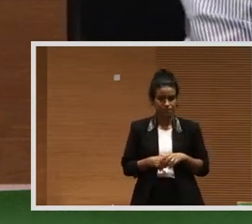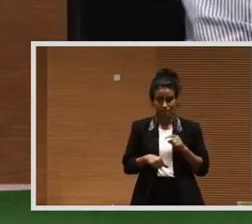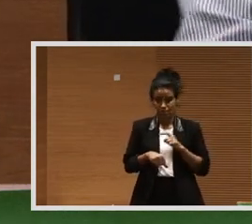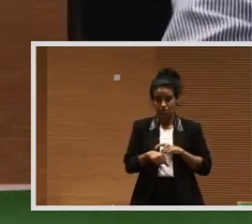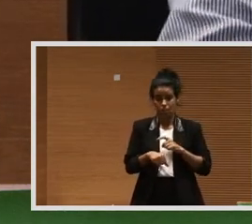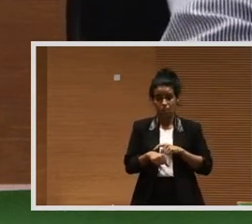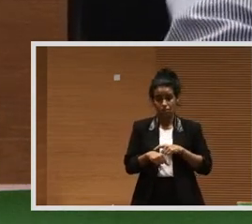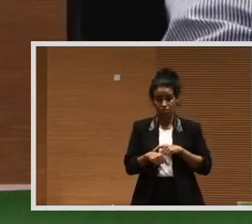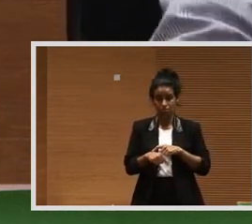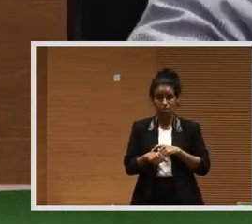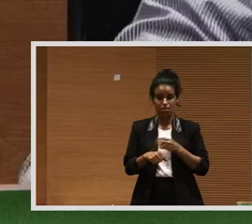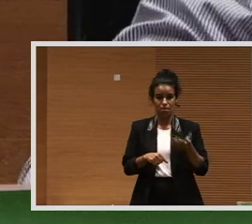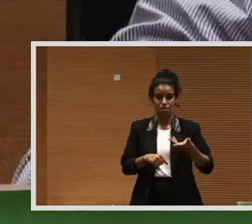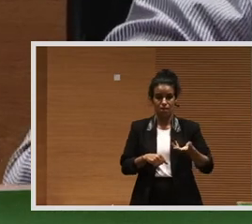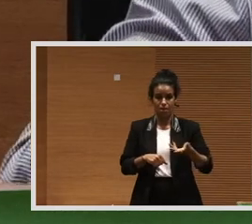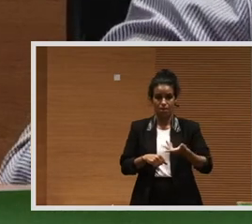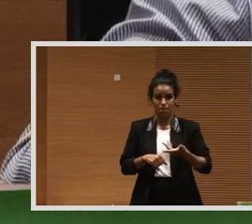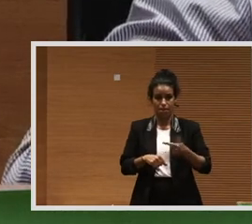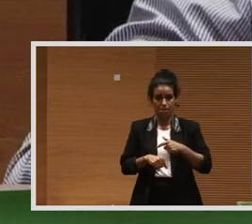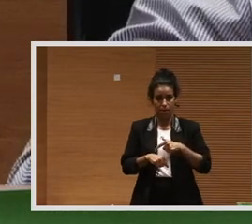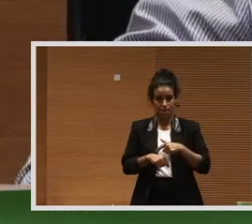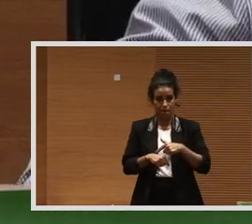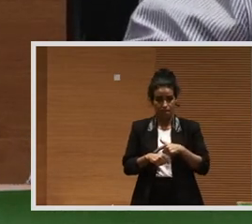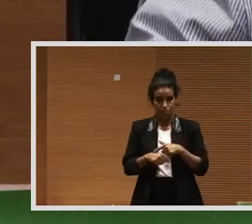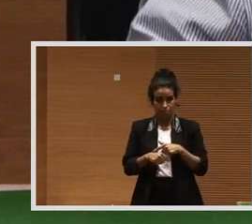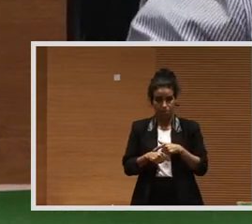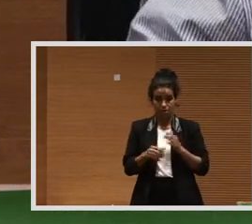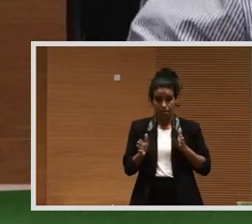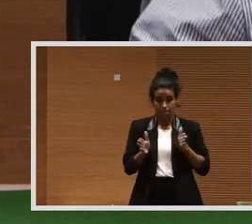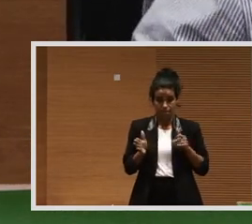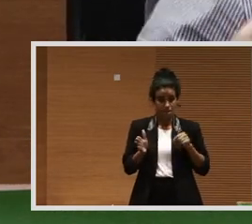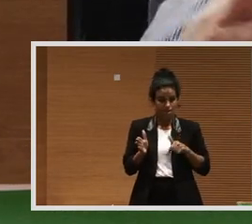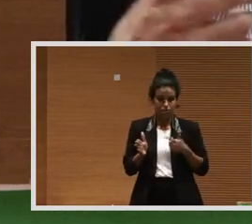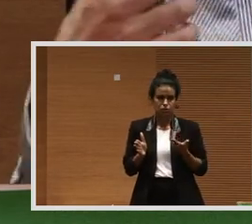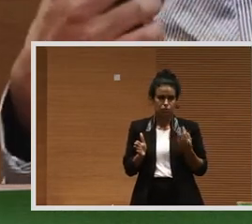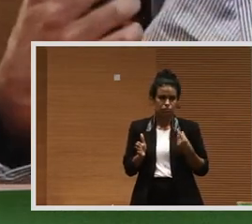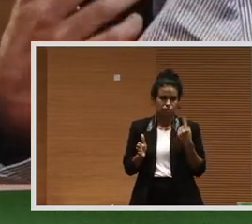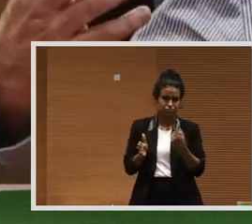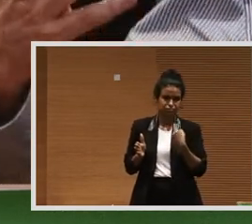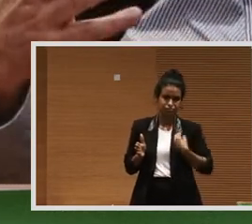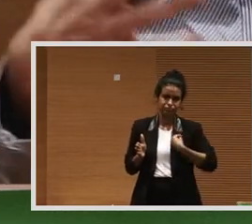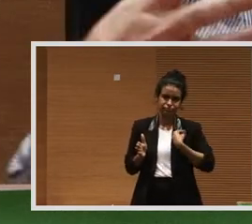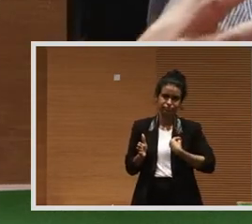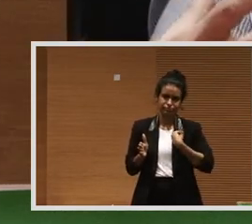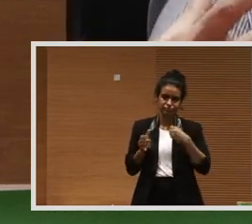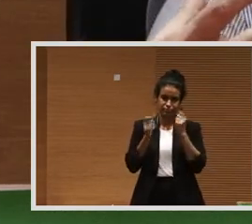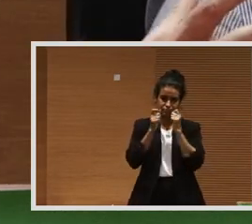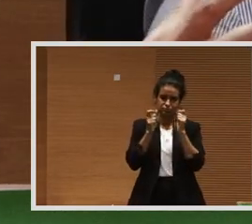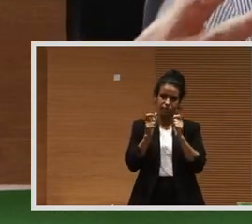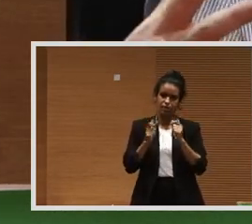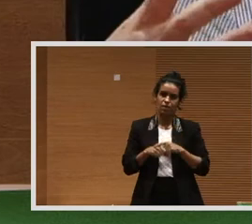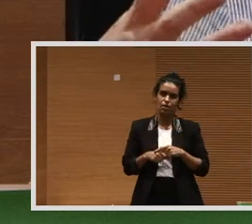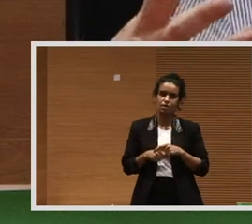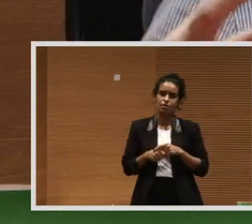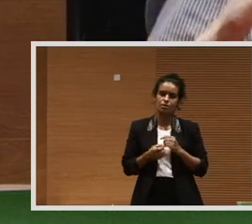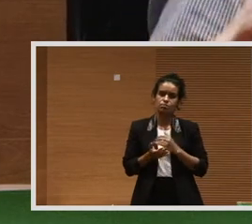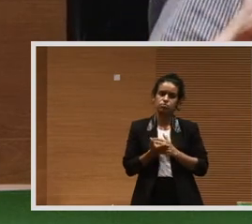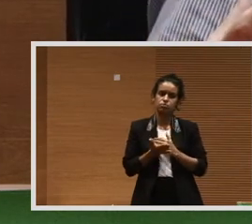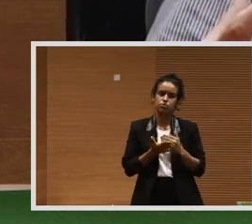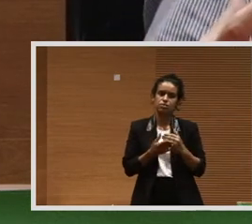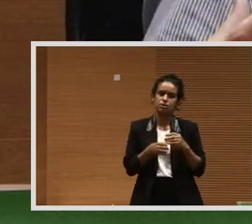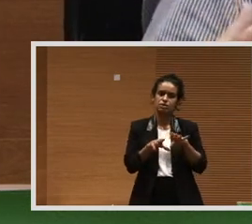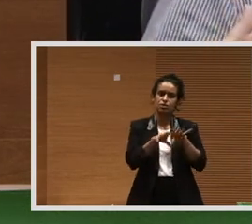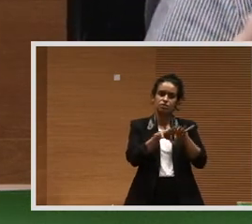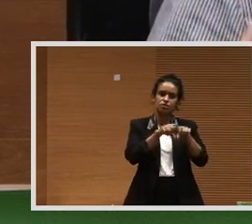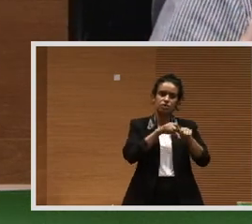fala, a gente está vivendo um tempo muito interessante, que eu peguei ainda no começo da graduação um tempo de escassez